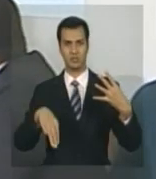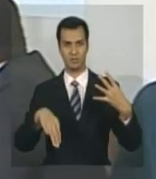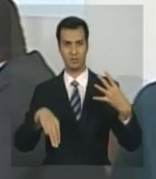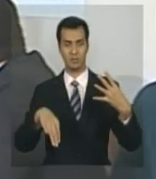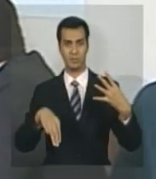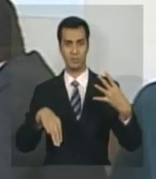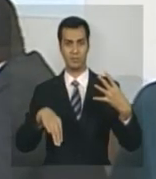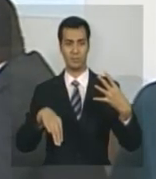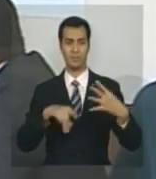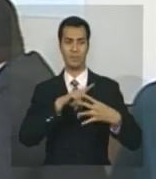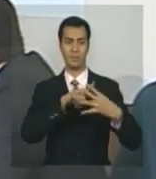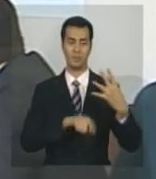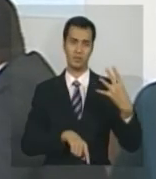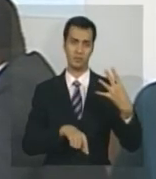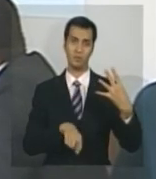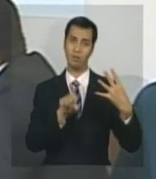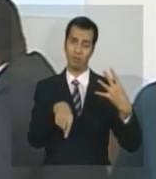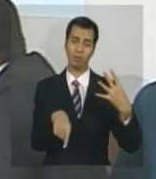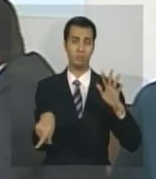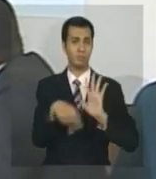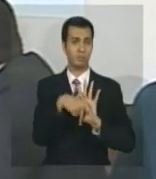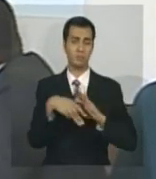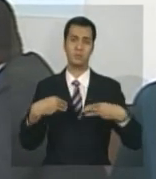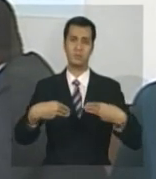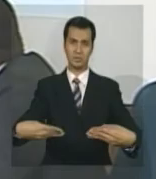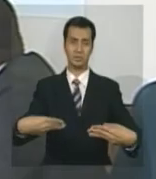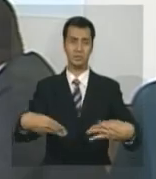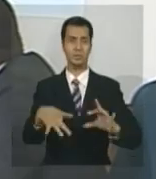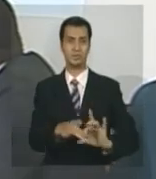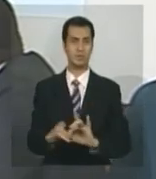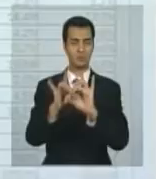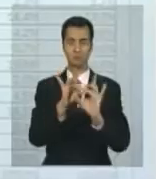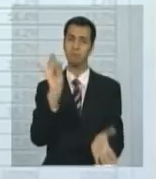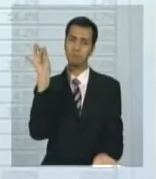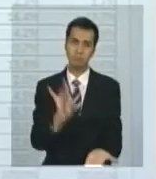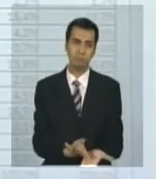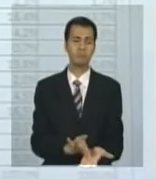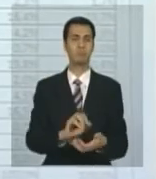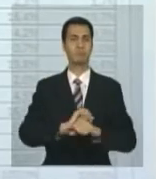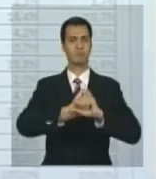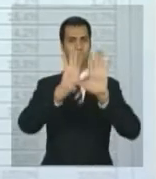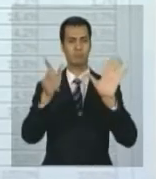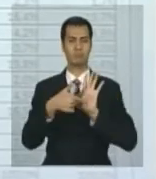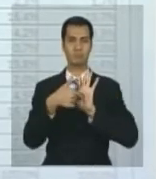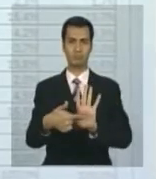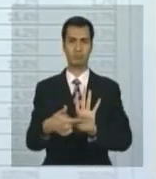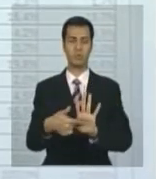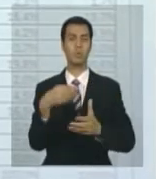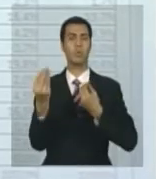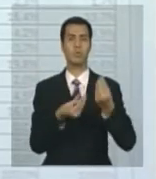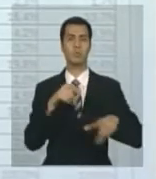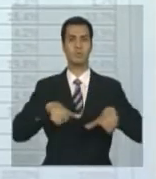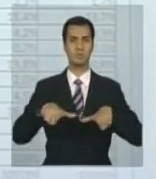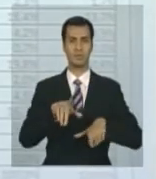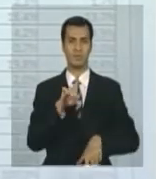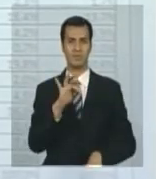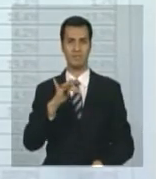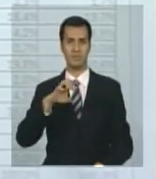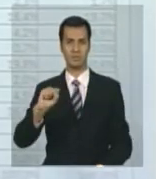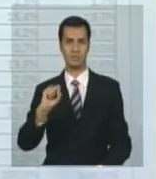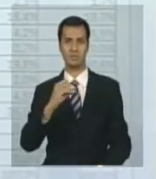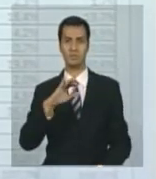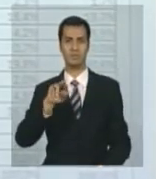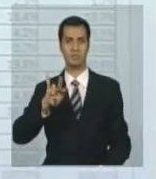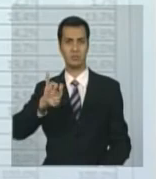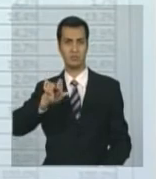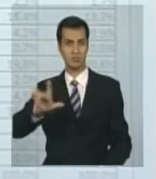é a verdade do Ministério da Integração em relação às ações de defesa civil. Nós temos